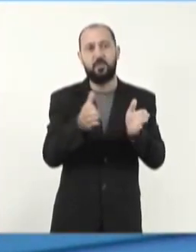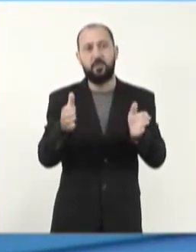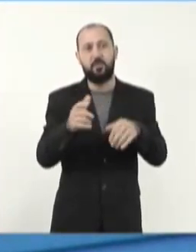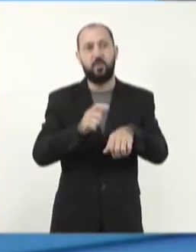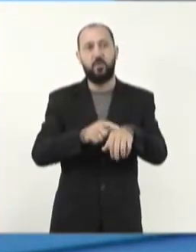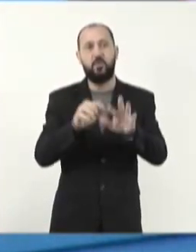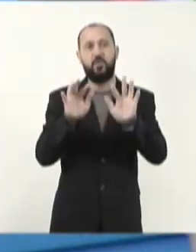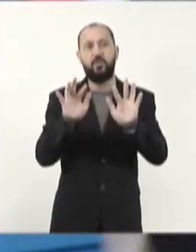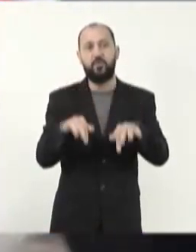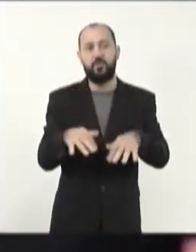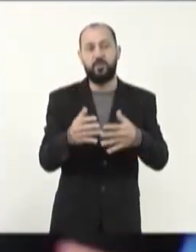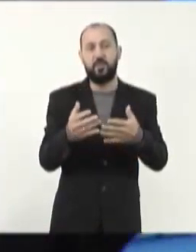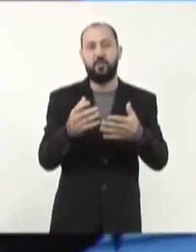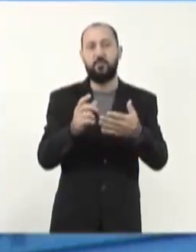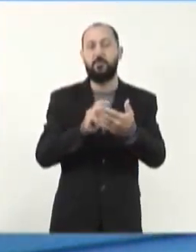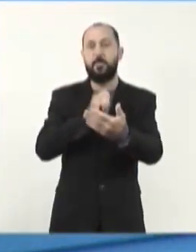Fábio,